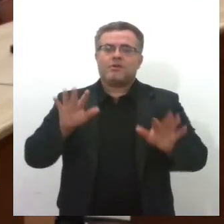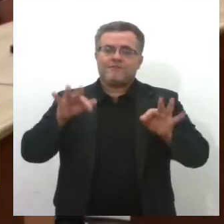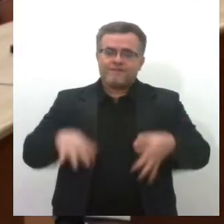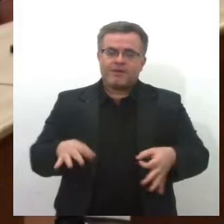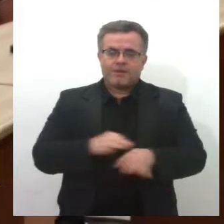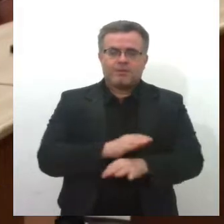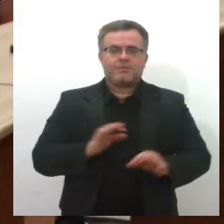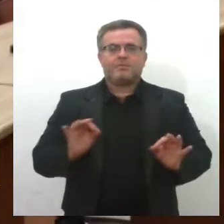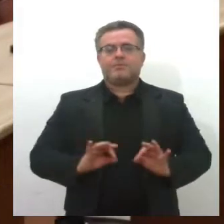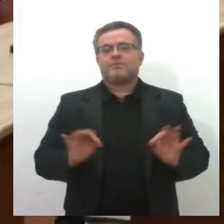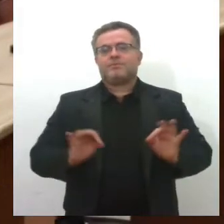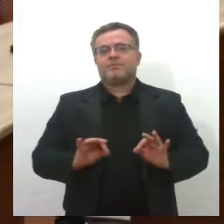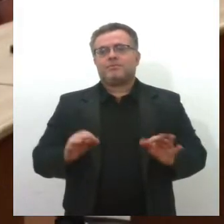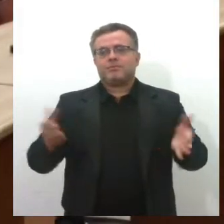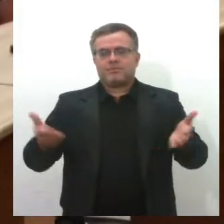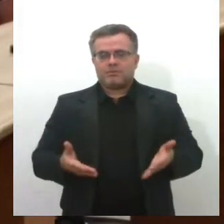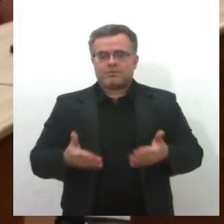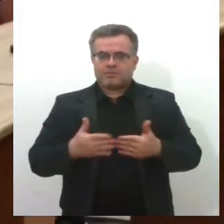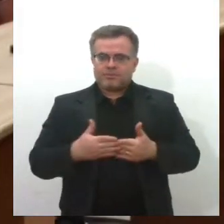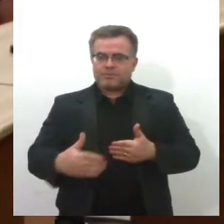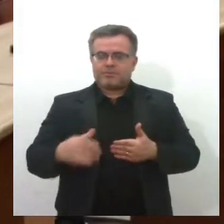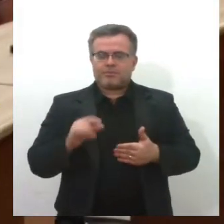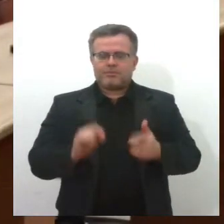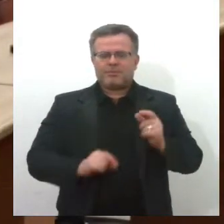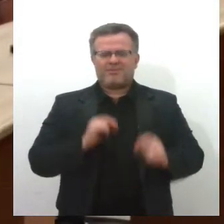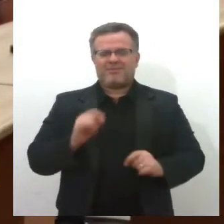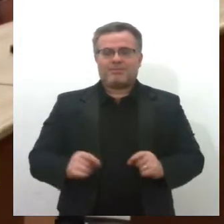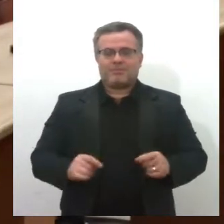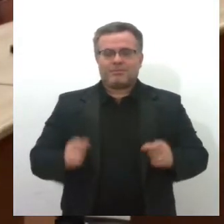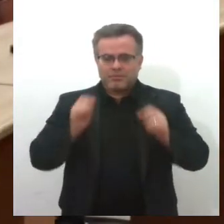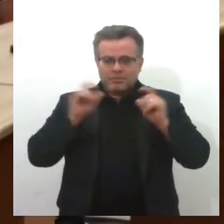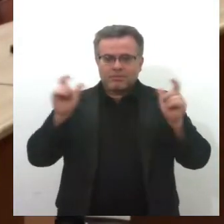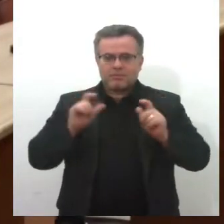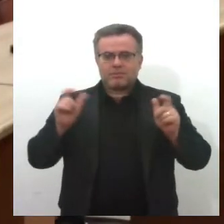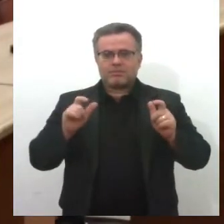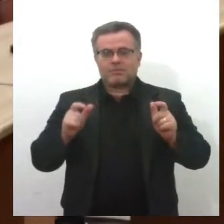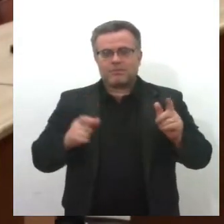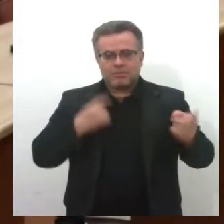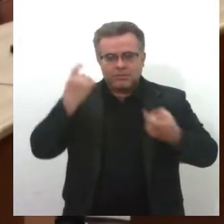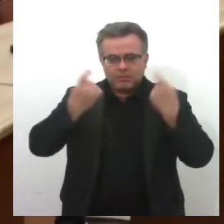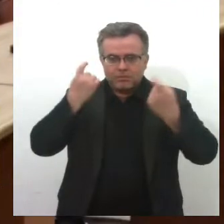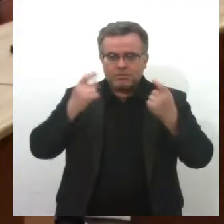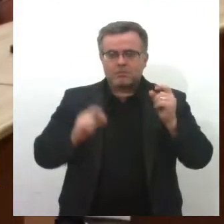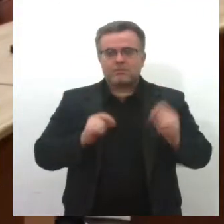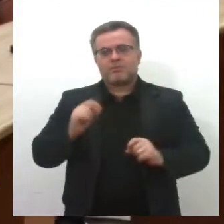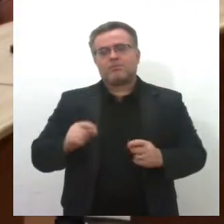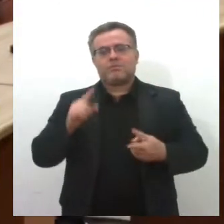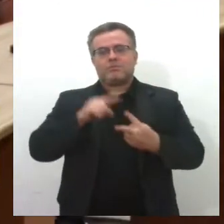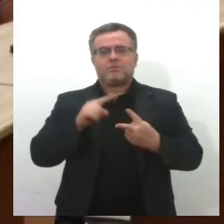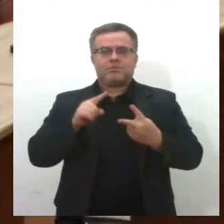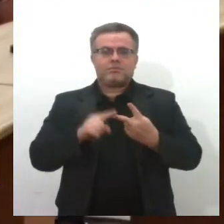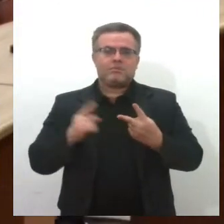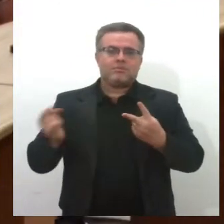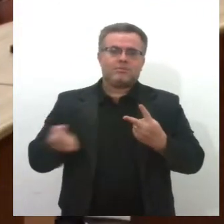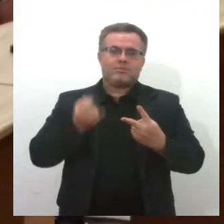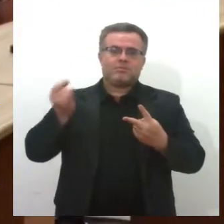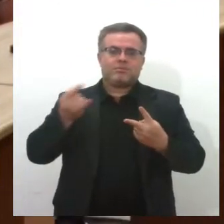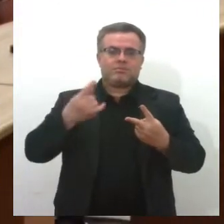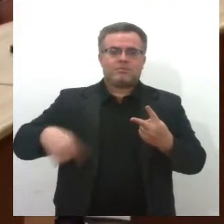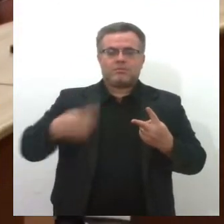o momento é um momento de alerta, é um momento de preocupação e tem duas condições que são